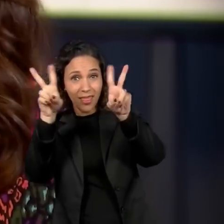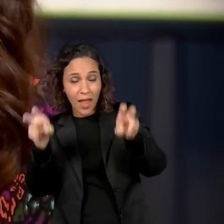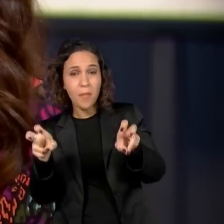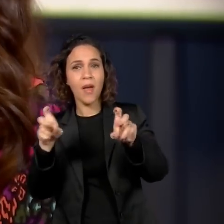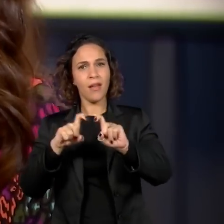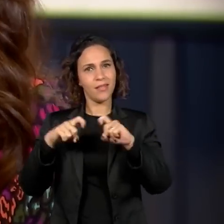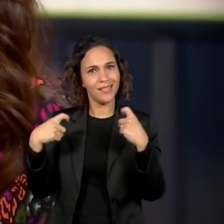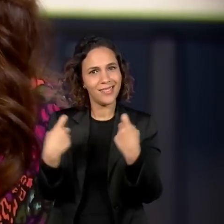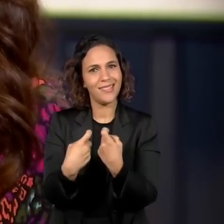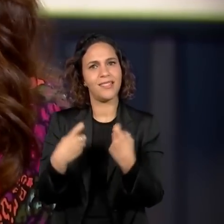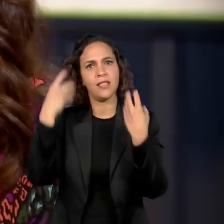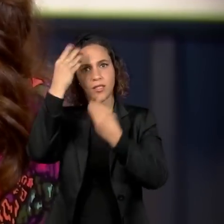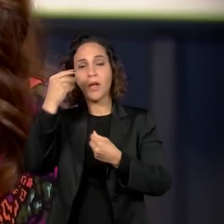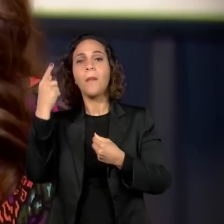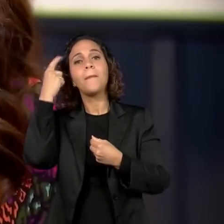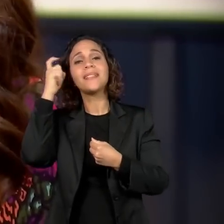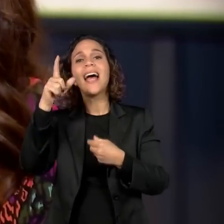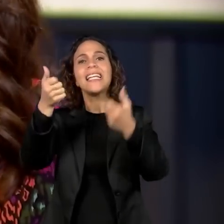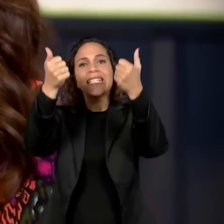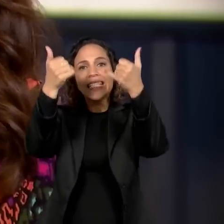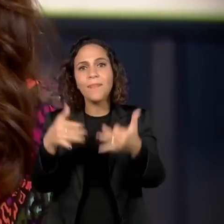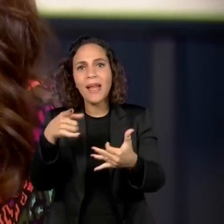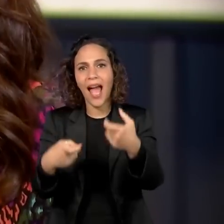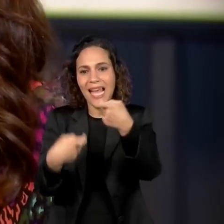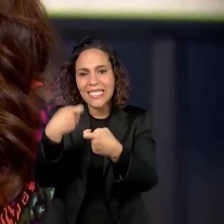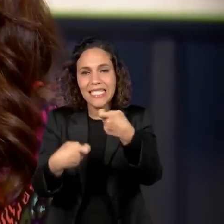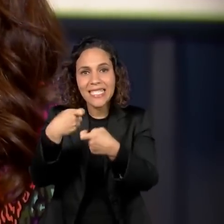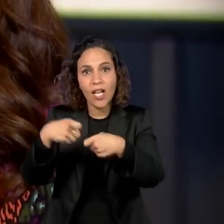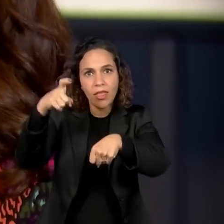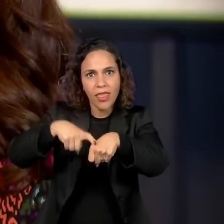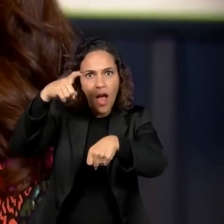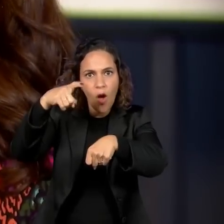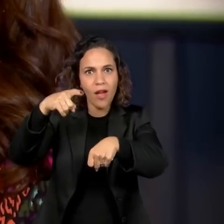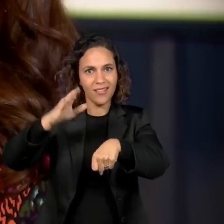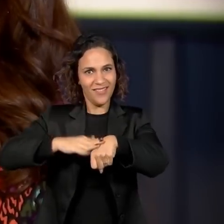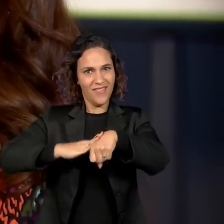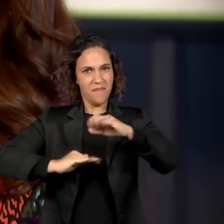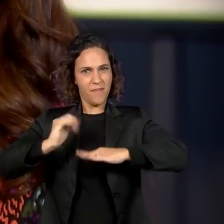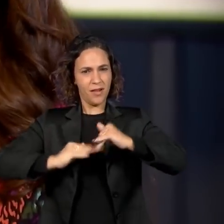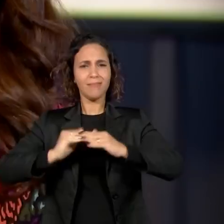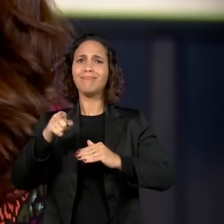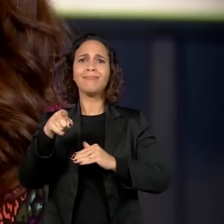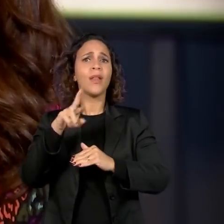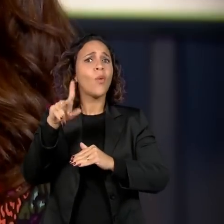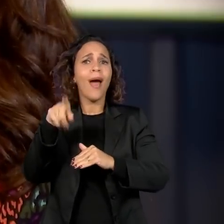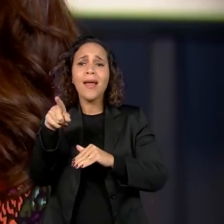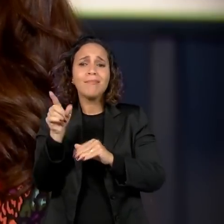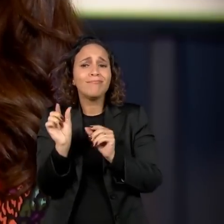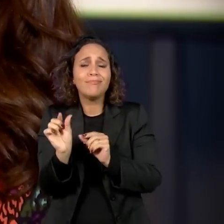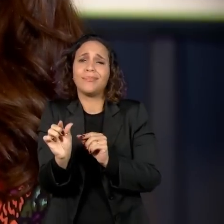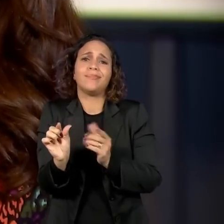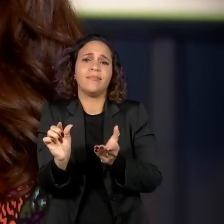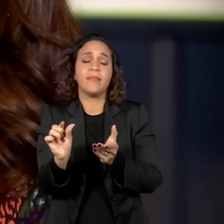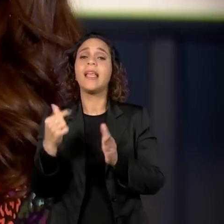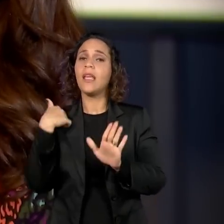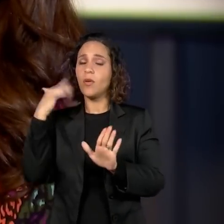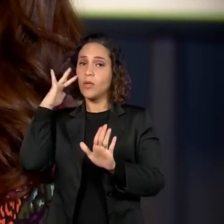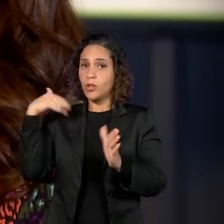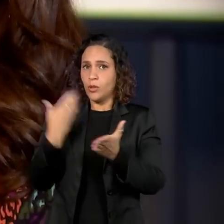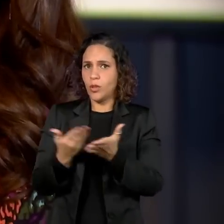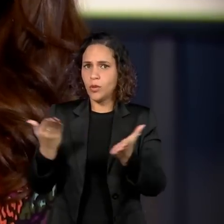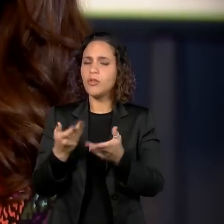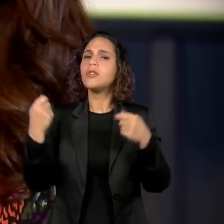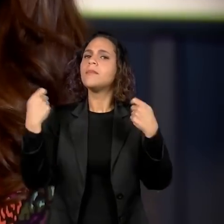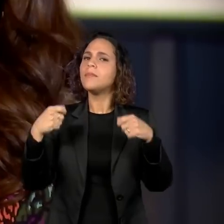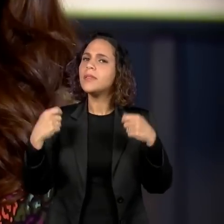falar do ato sexual, e o ato sexual é uma parte da sexualidade. E acham ainda hoje que você deve ter uma